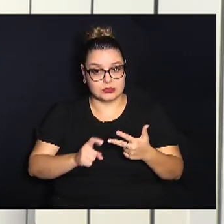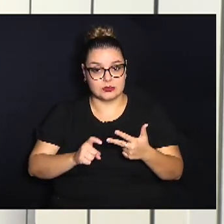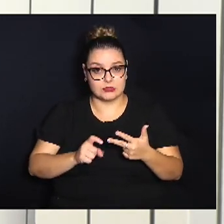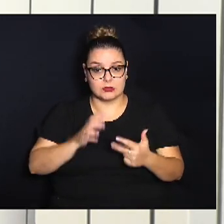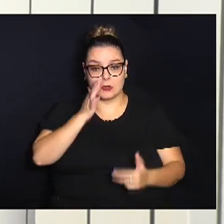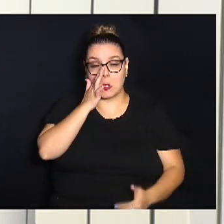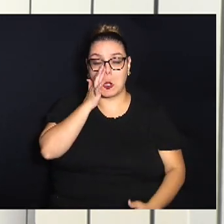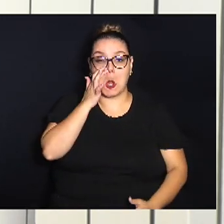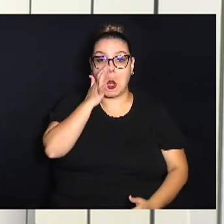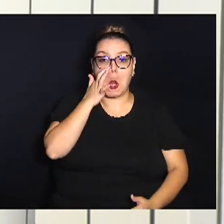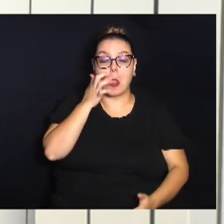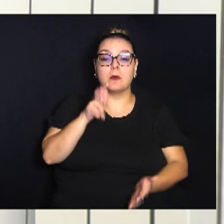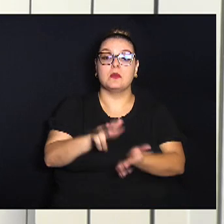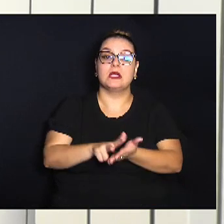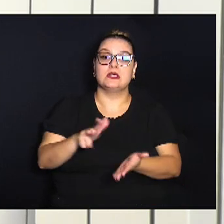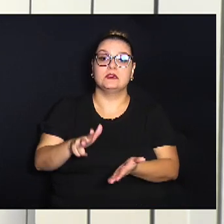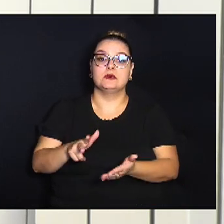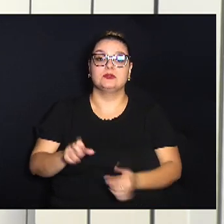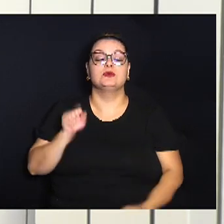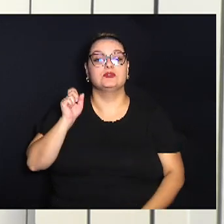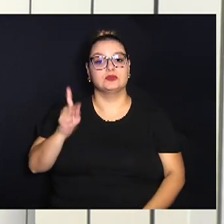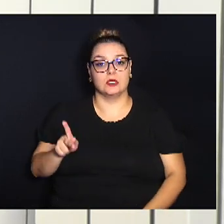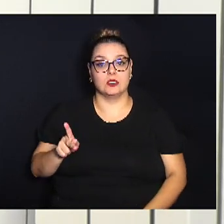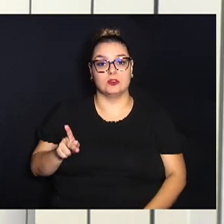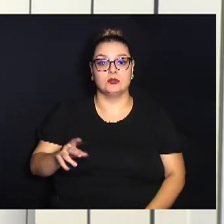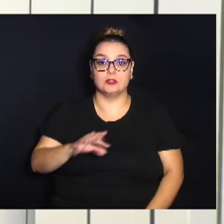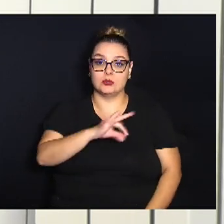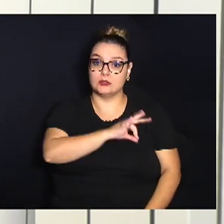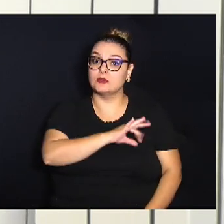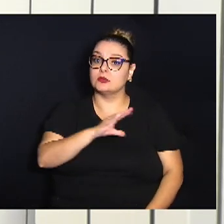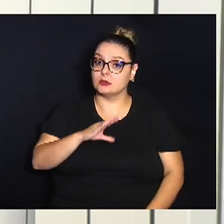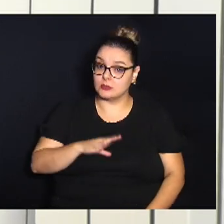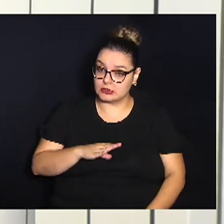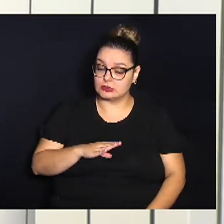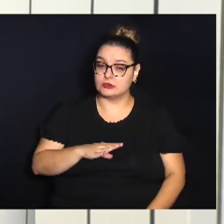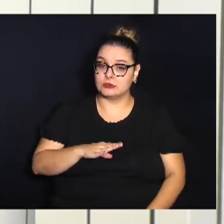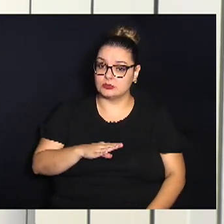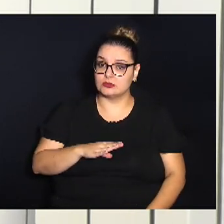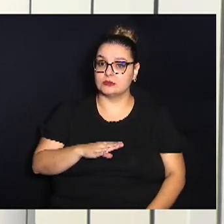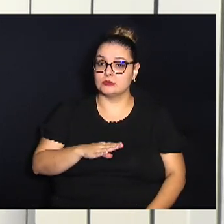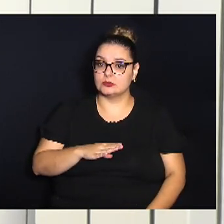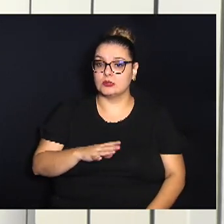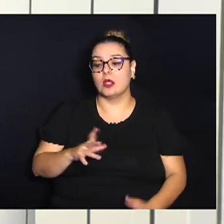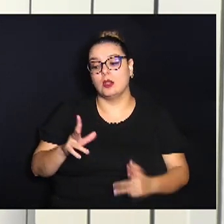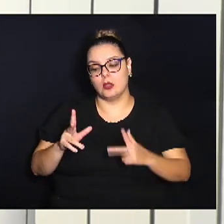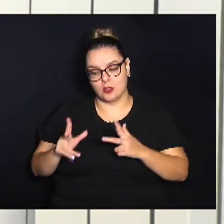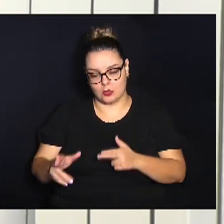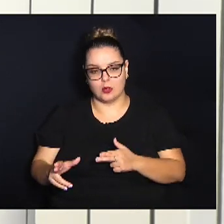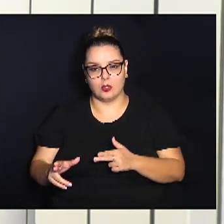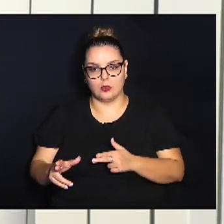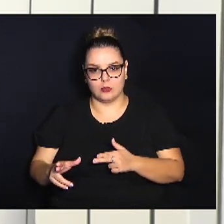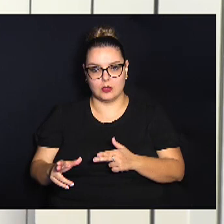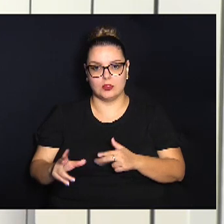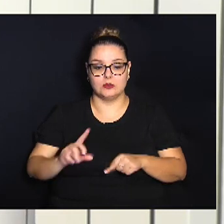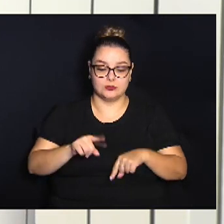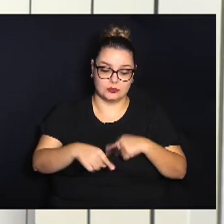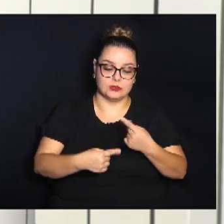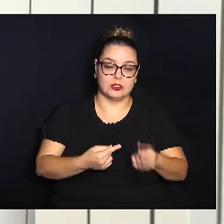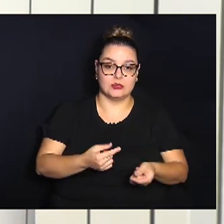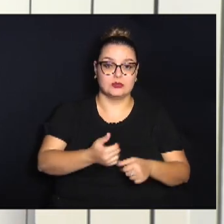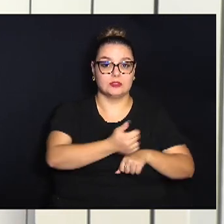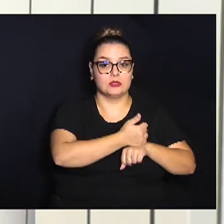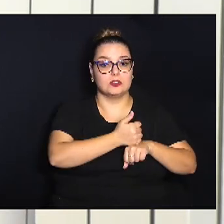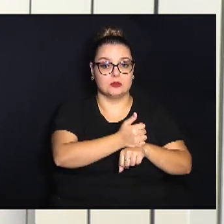que regulamente a aposentadoria dos guardas municipais nas mesmas condições das demais carreiras